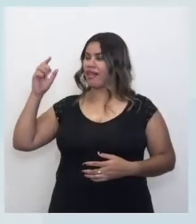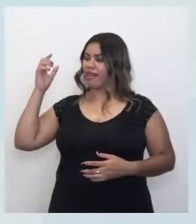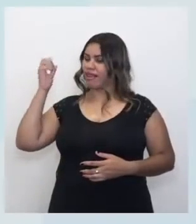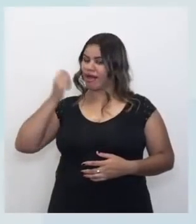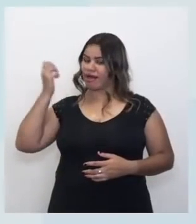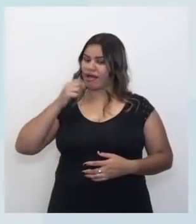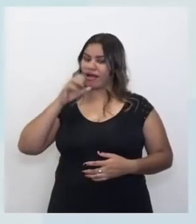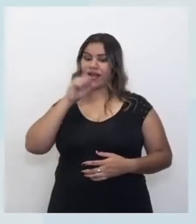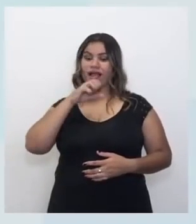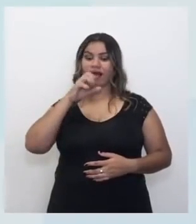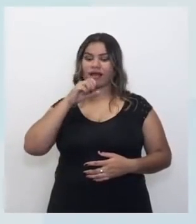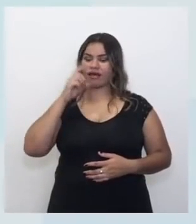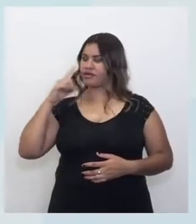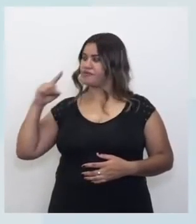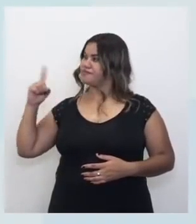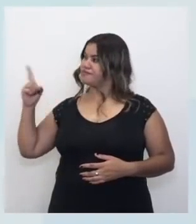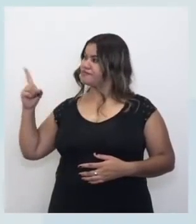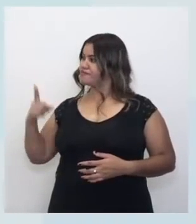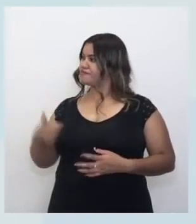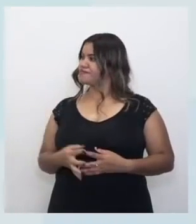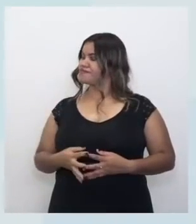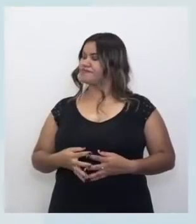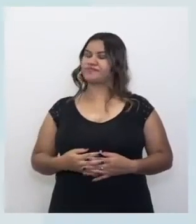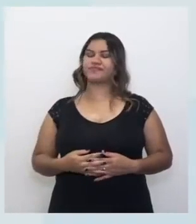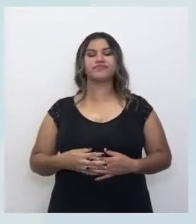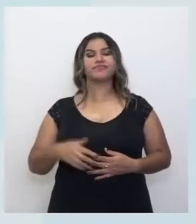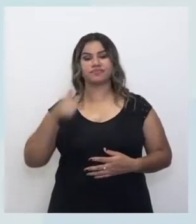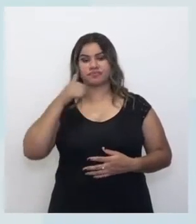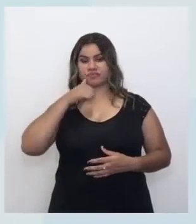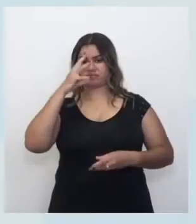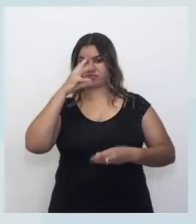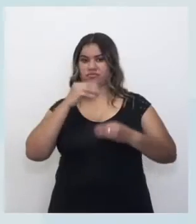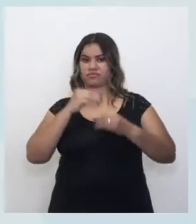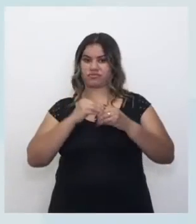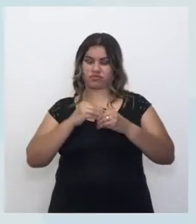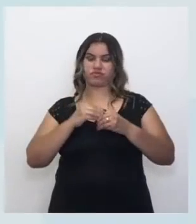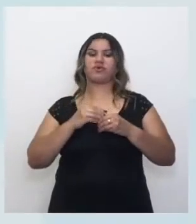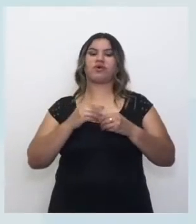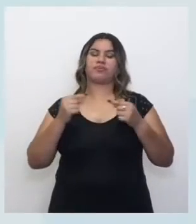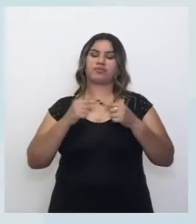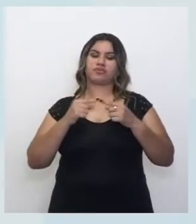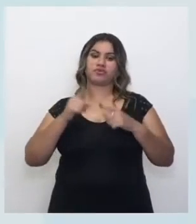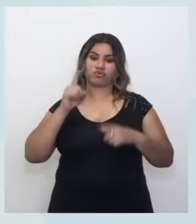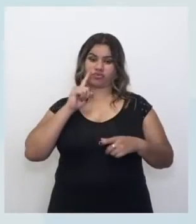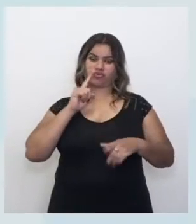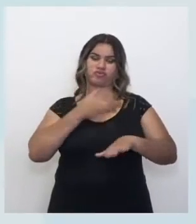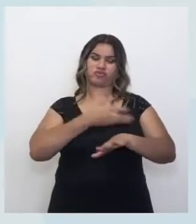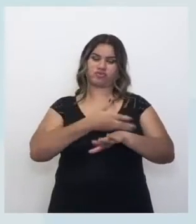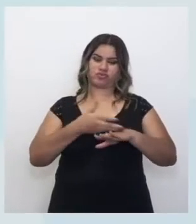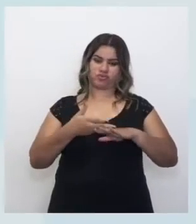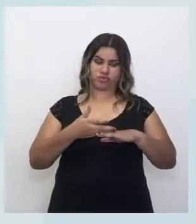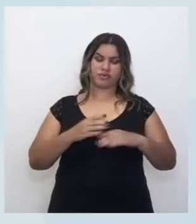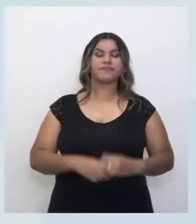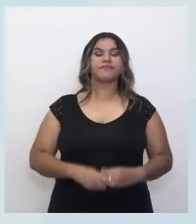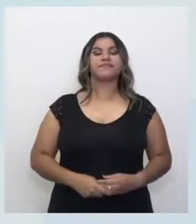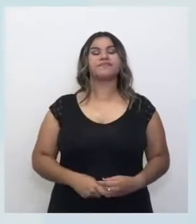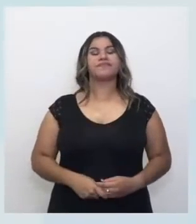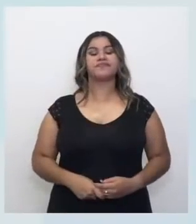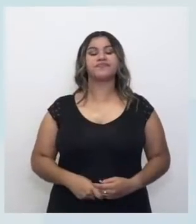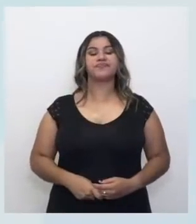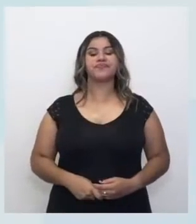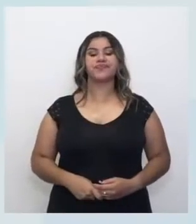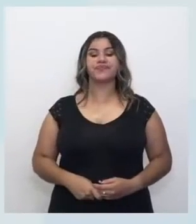autora coloca para definir o que ela chama de atividades cotidianas. E